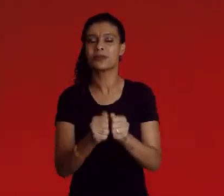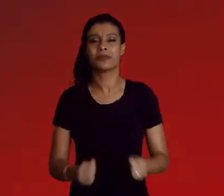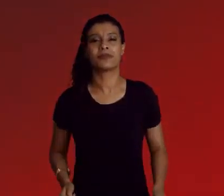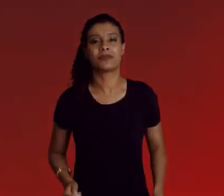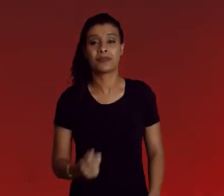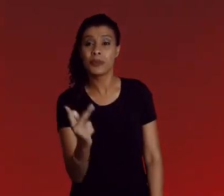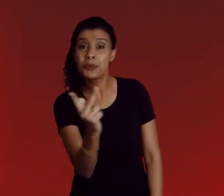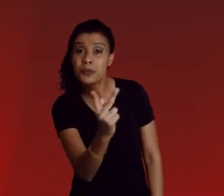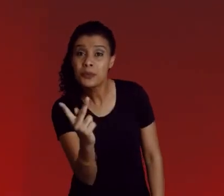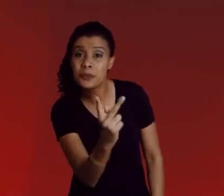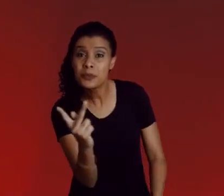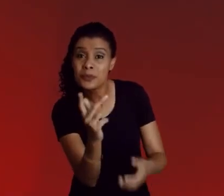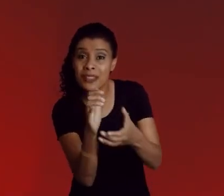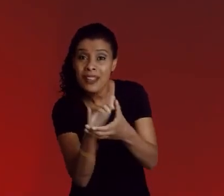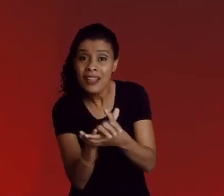Decidam.